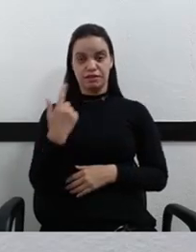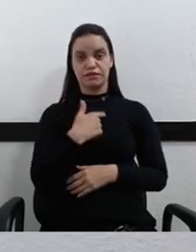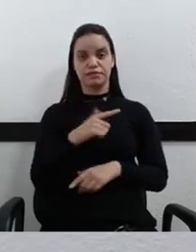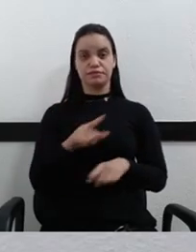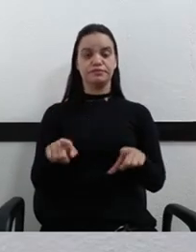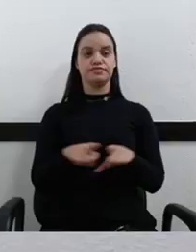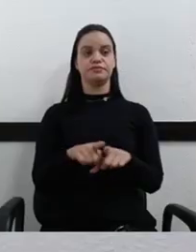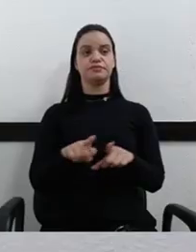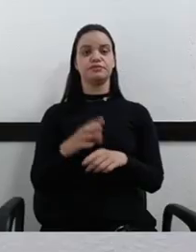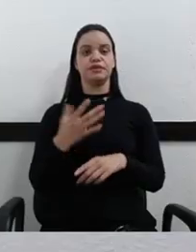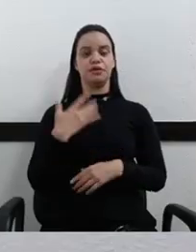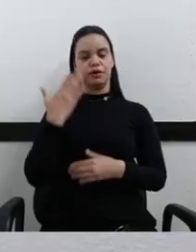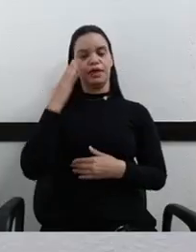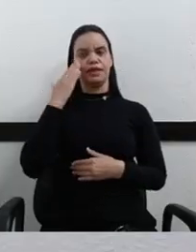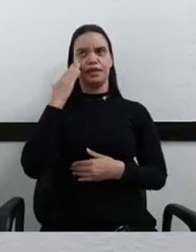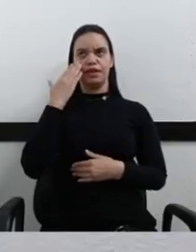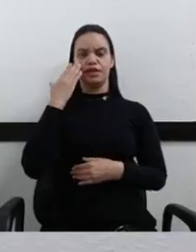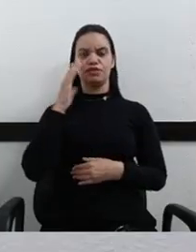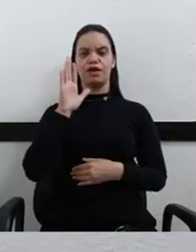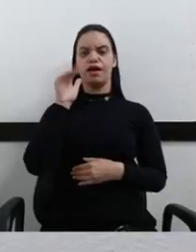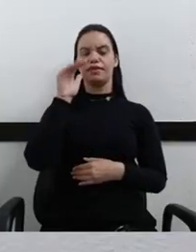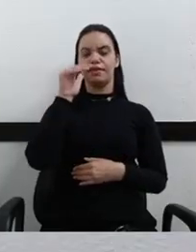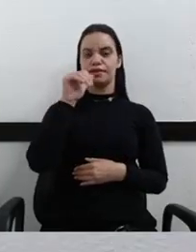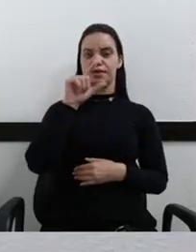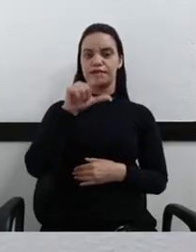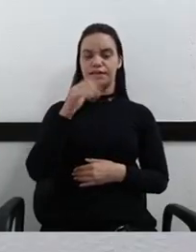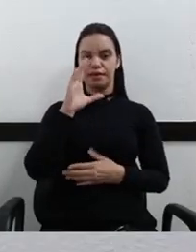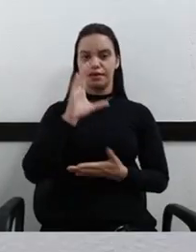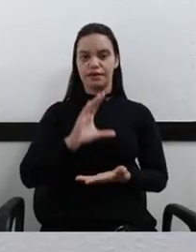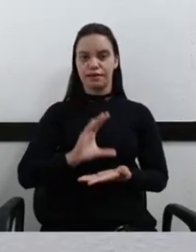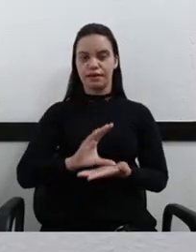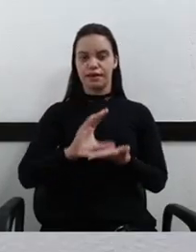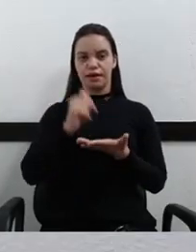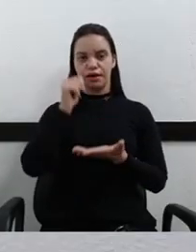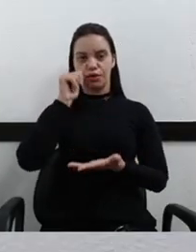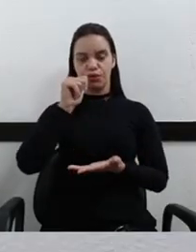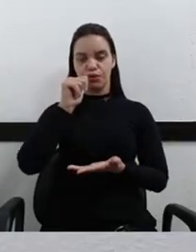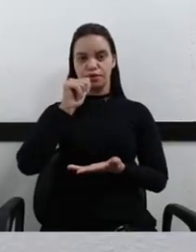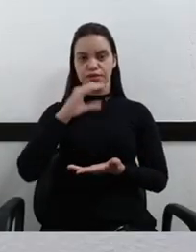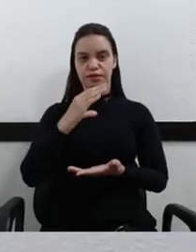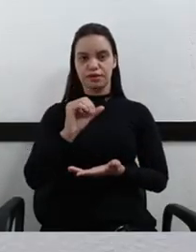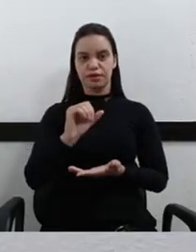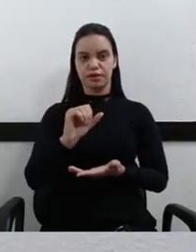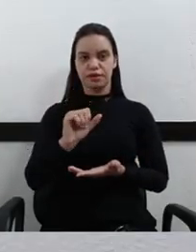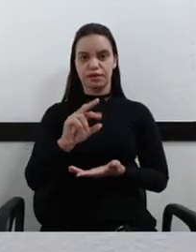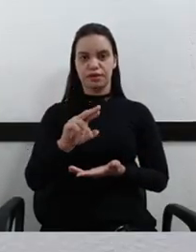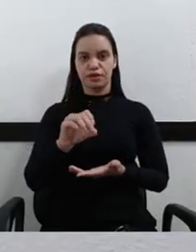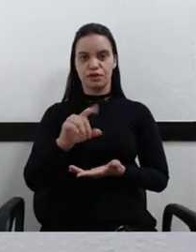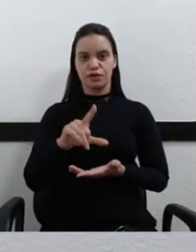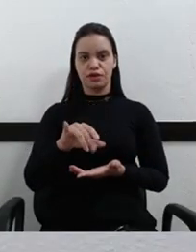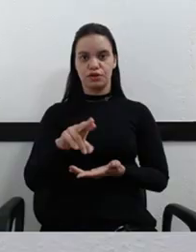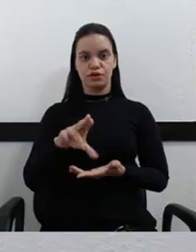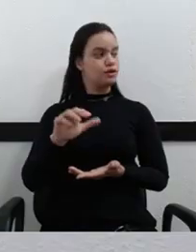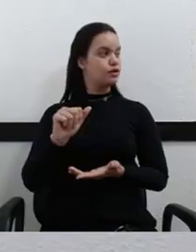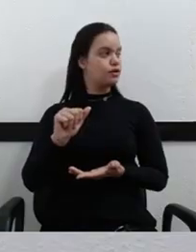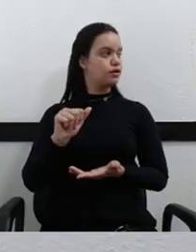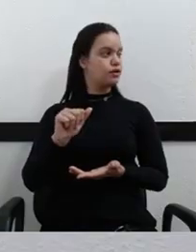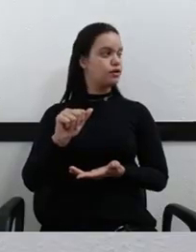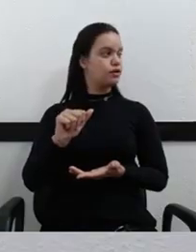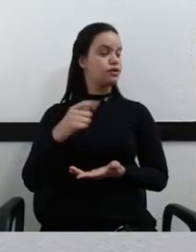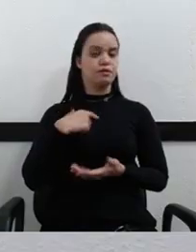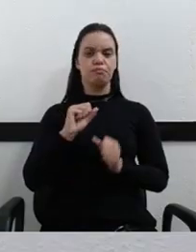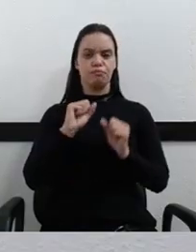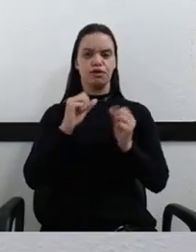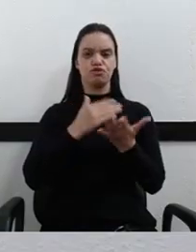2024-0033-979. Pelo que eu estou entendendo, a interessada é a conselheira defensora pública Carolina Rangel Nogueira. Conselheiro,